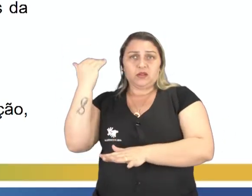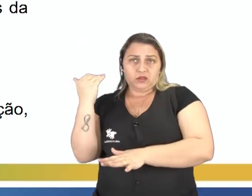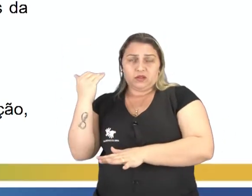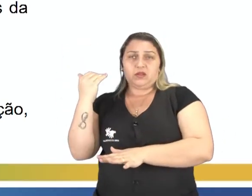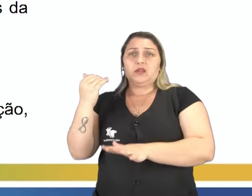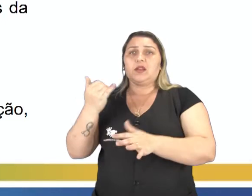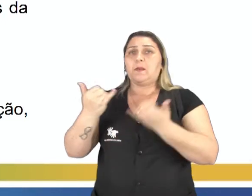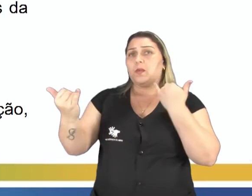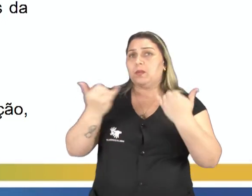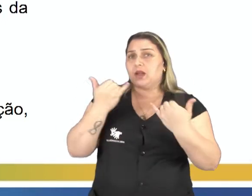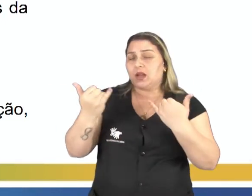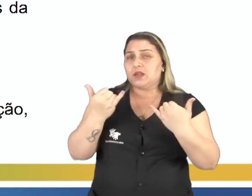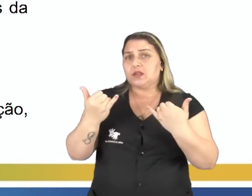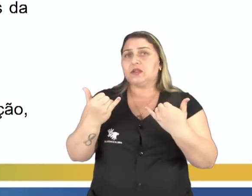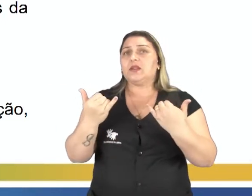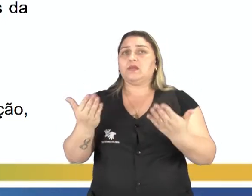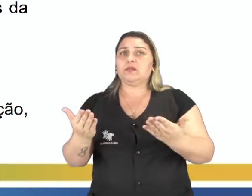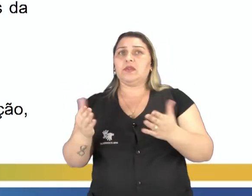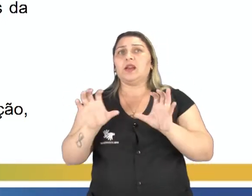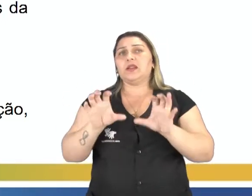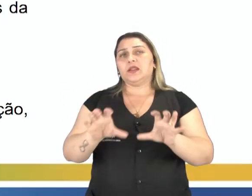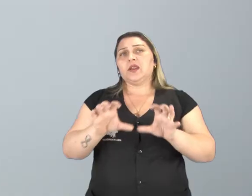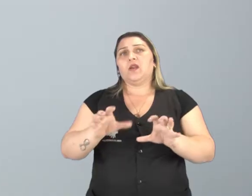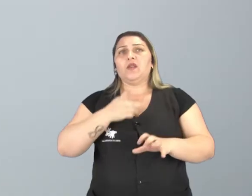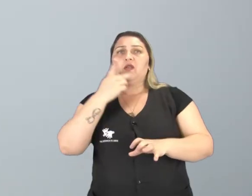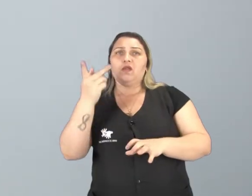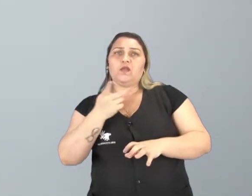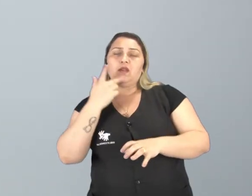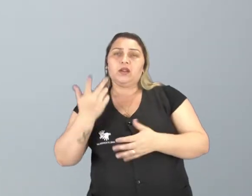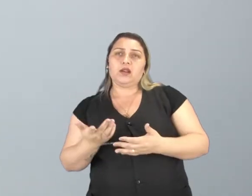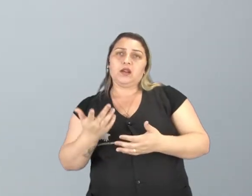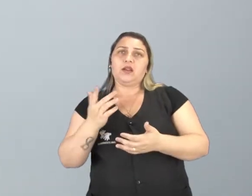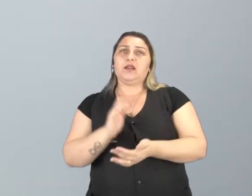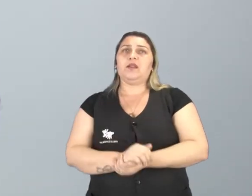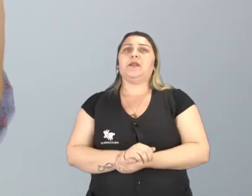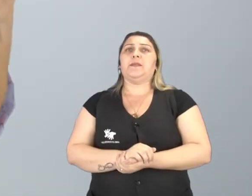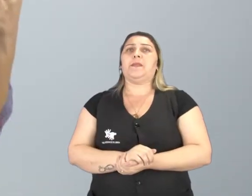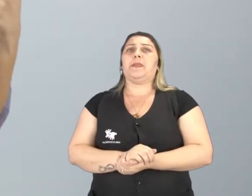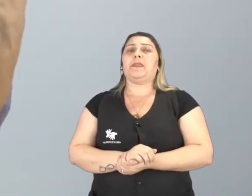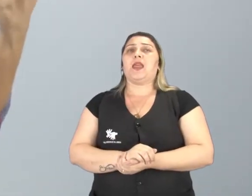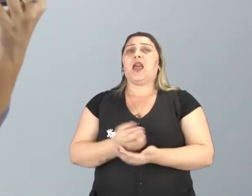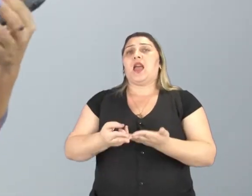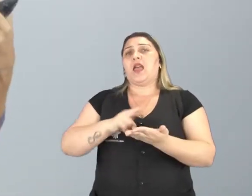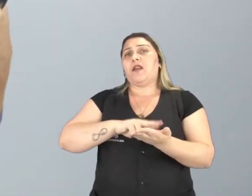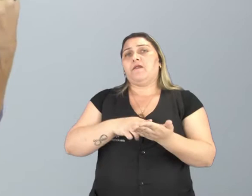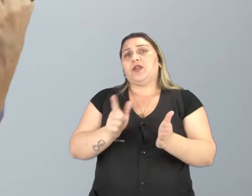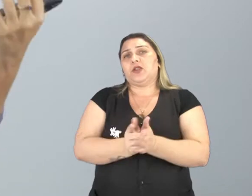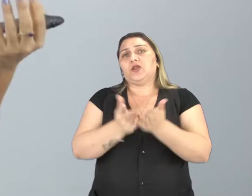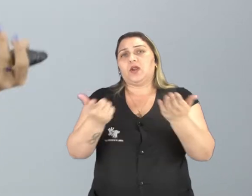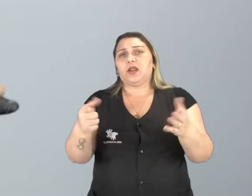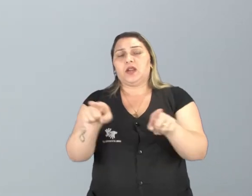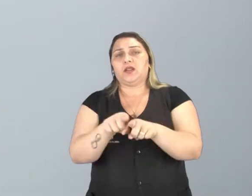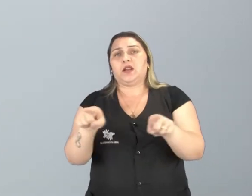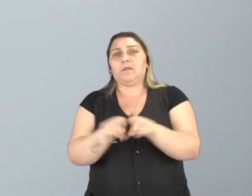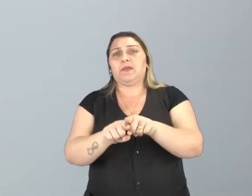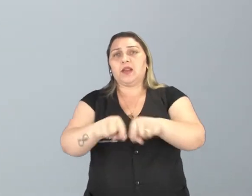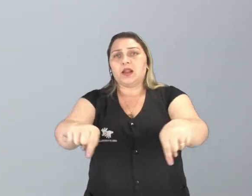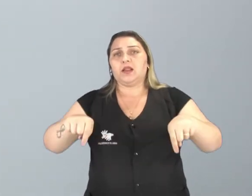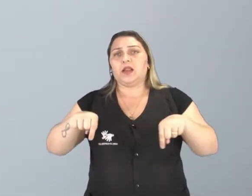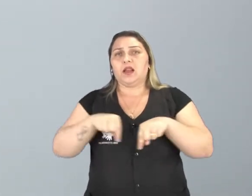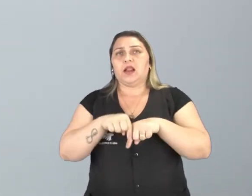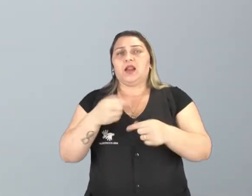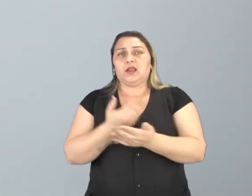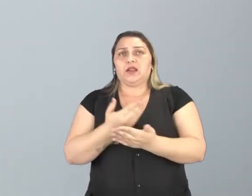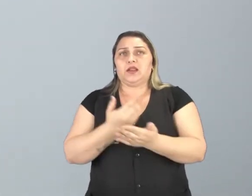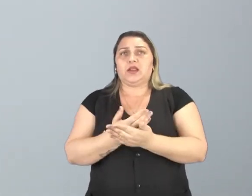semanas anteriores à publicação. Nesse ponto aí, eu estou falando no quesito em relação a revistas e jornais. Mas na sala